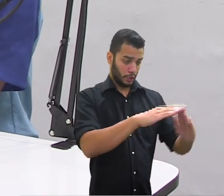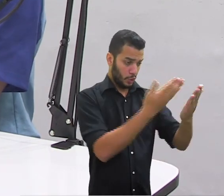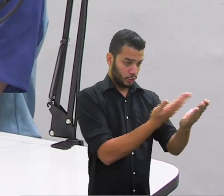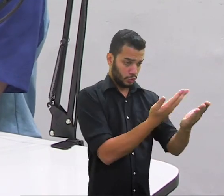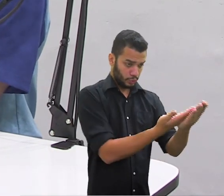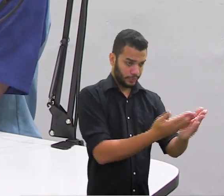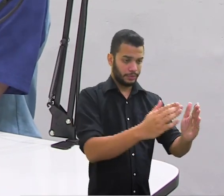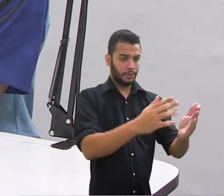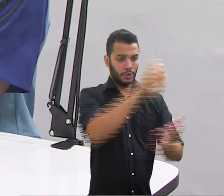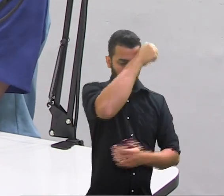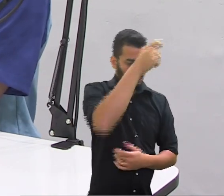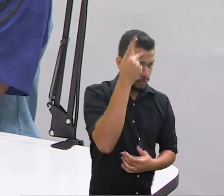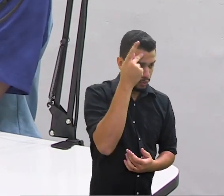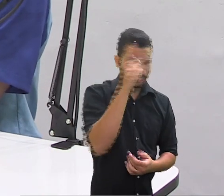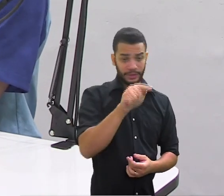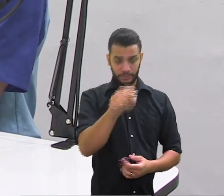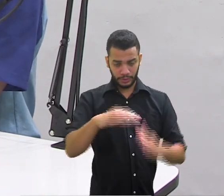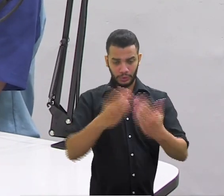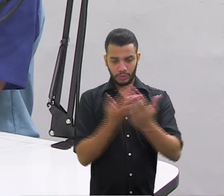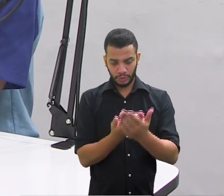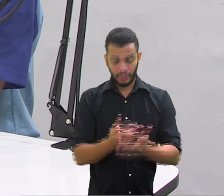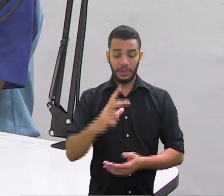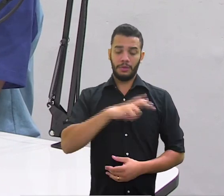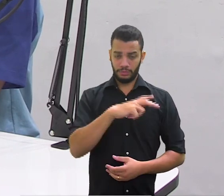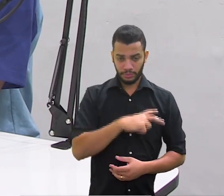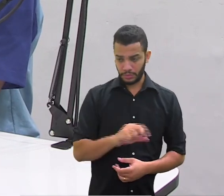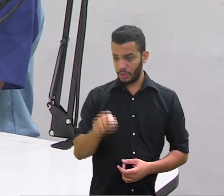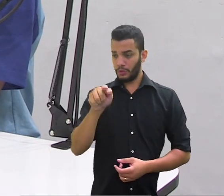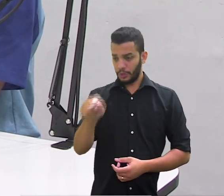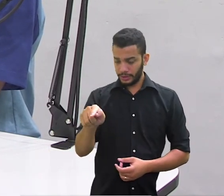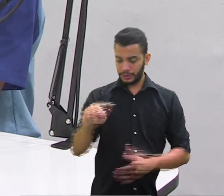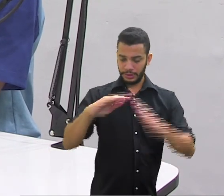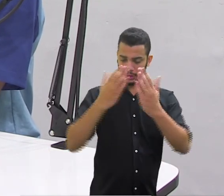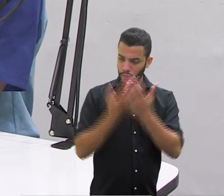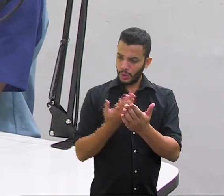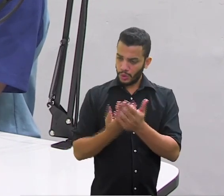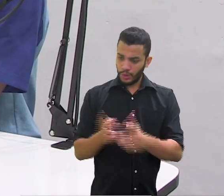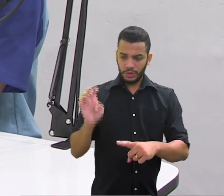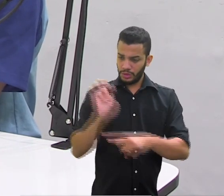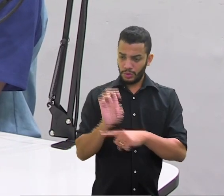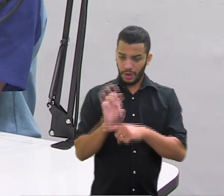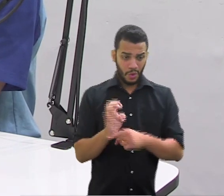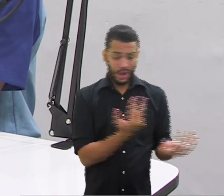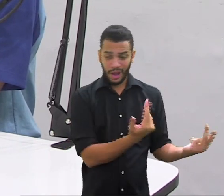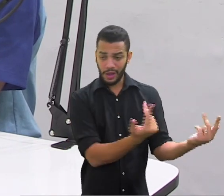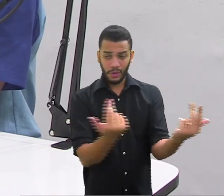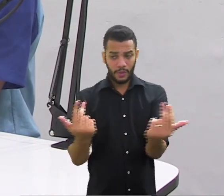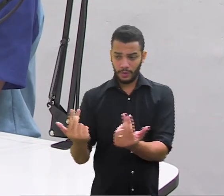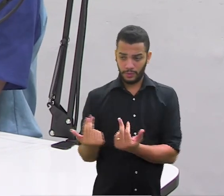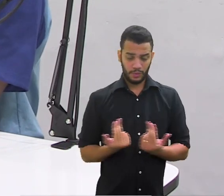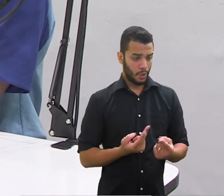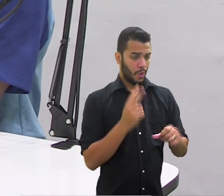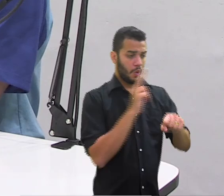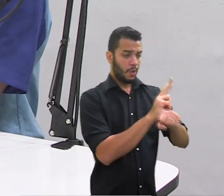e na escola municipal. Não faz nenhuma diferença entre isso, né? Para mim, isso é muito